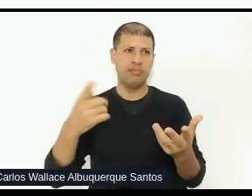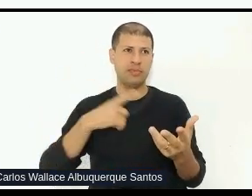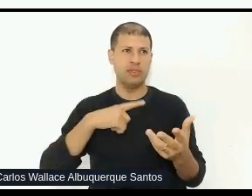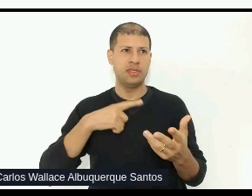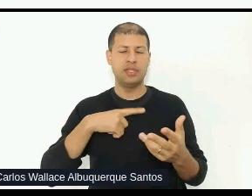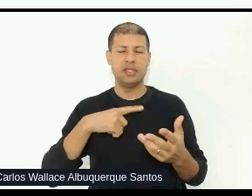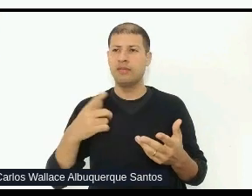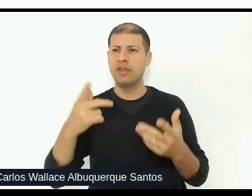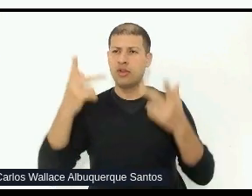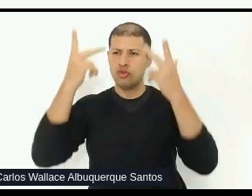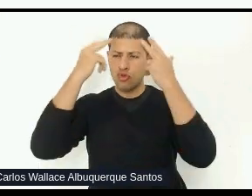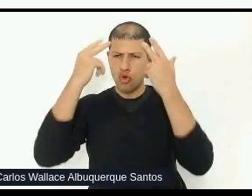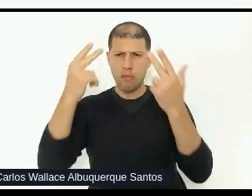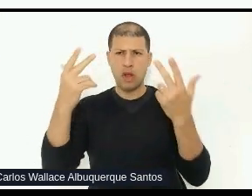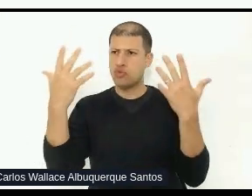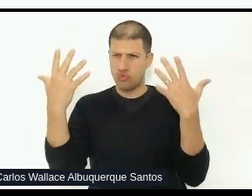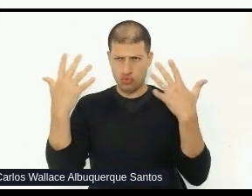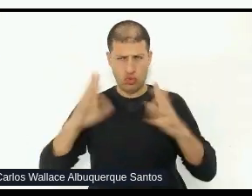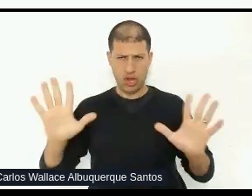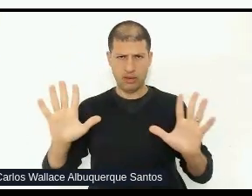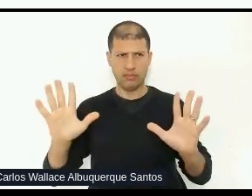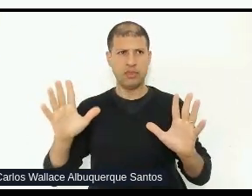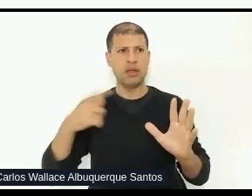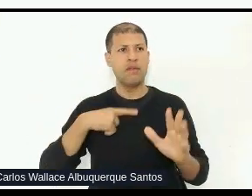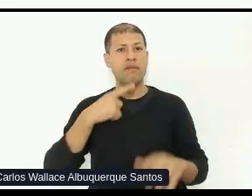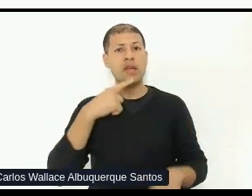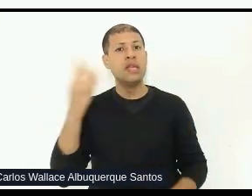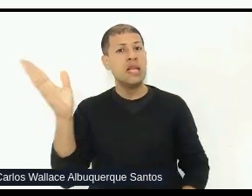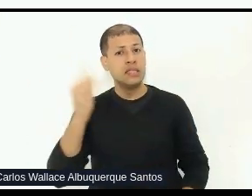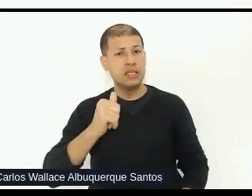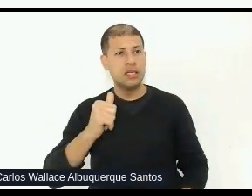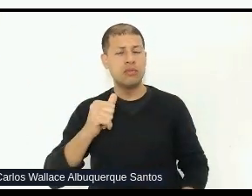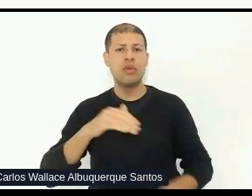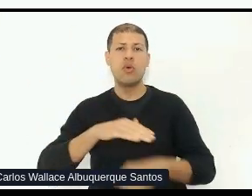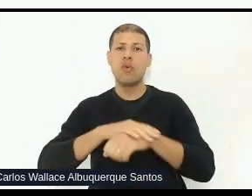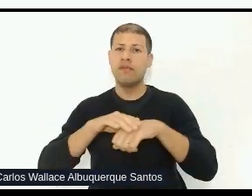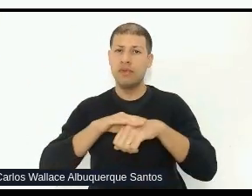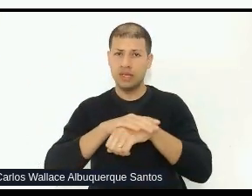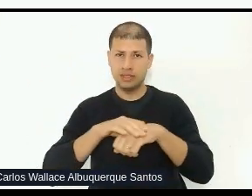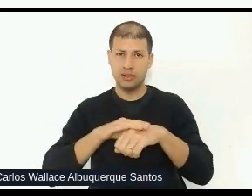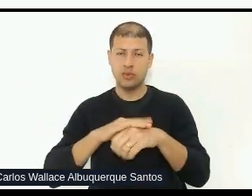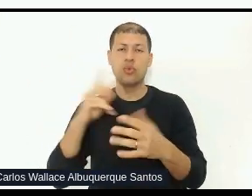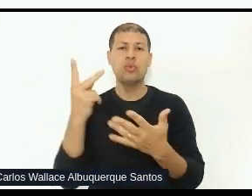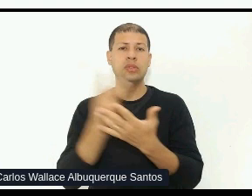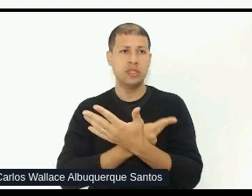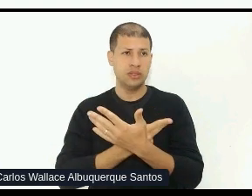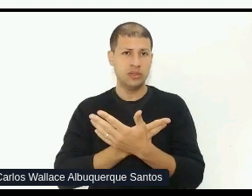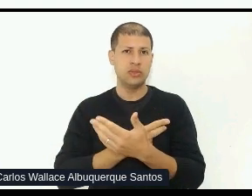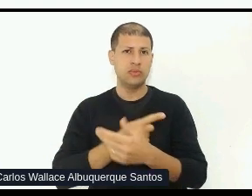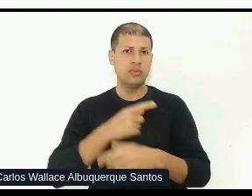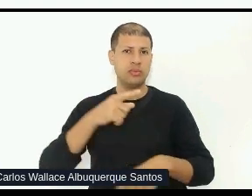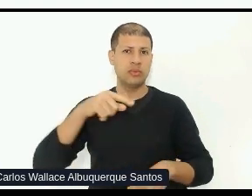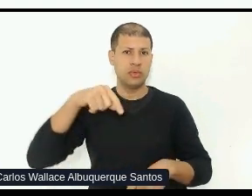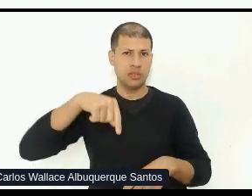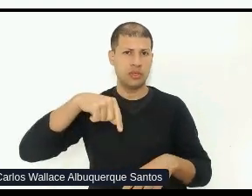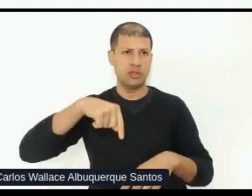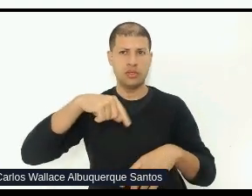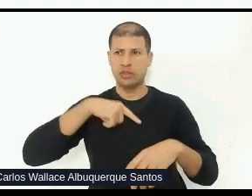né, e aí já colocamos aqui, né, vamos trazer uma conversa que aconteceu dentro do nosso grupo de